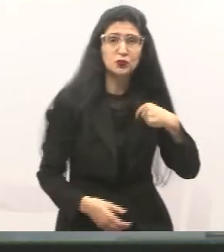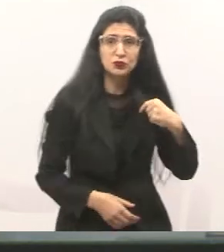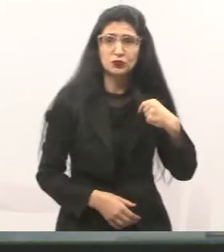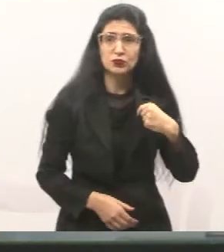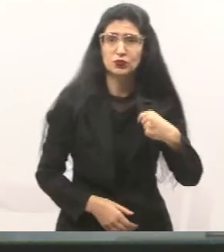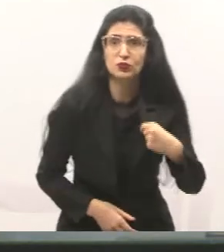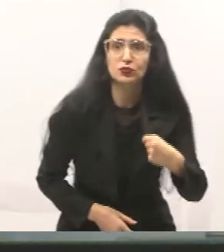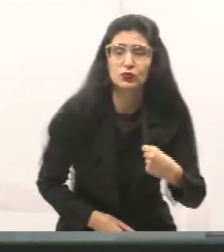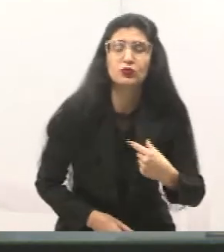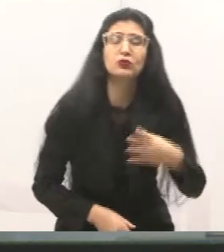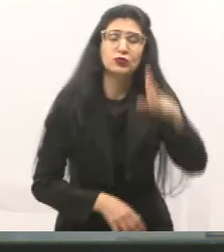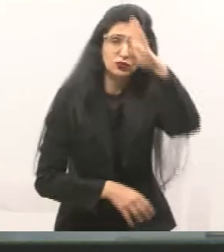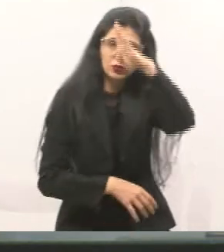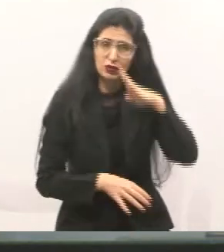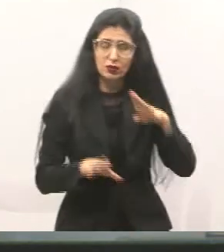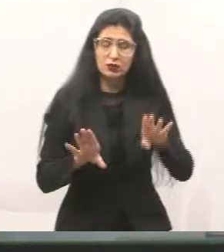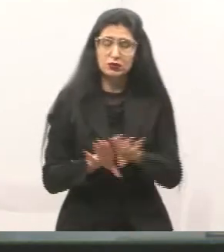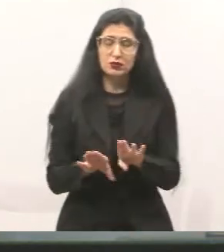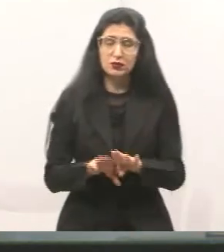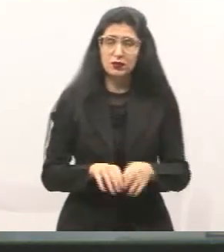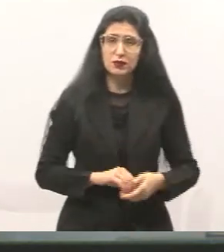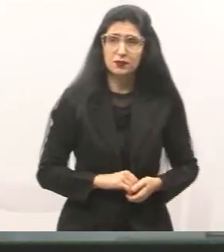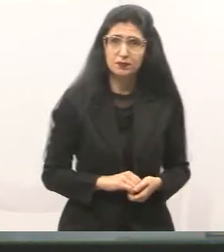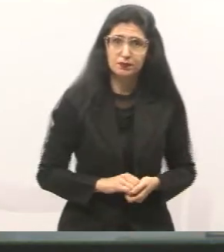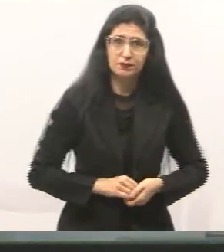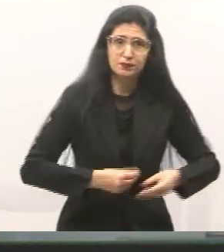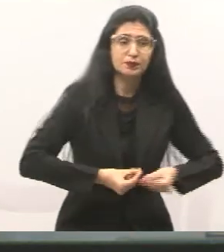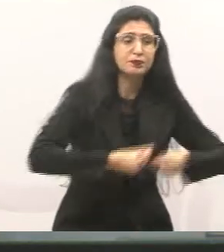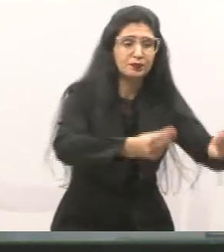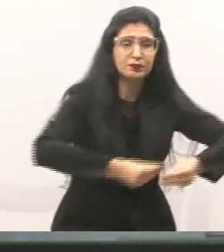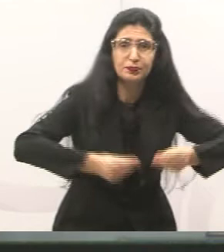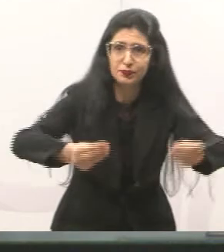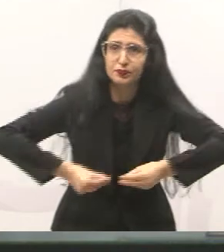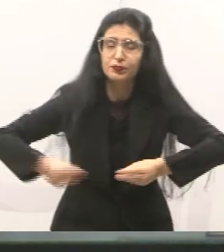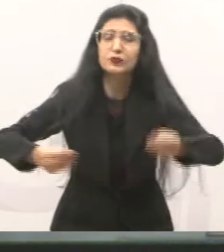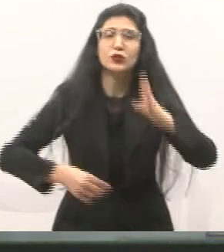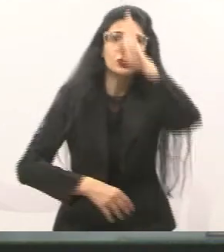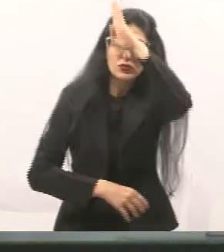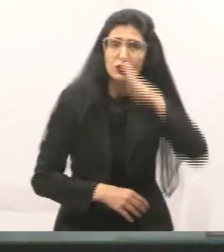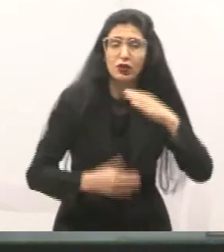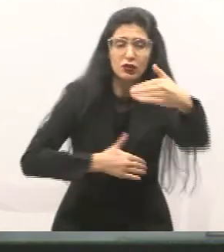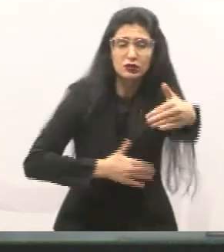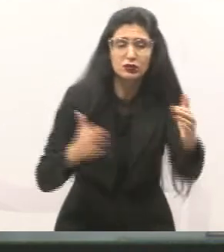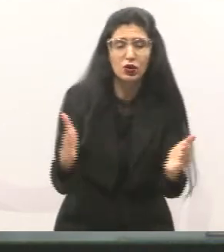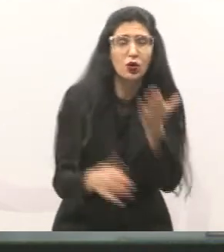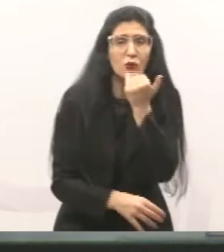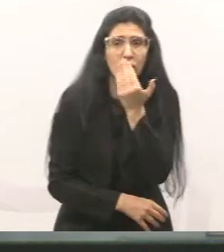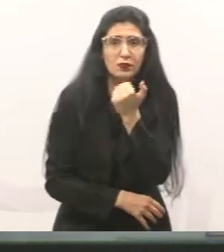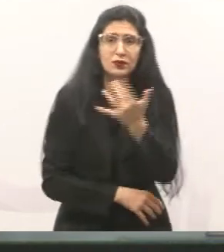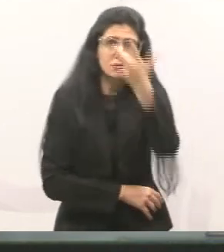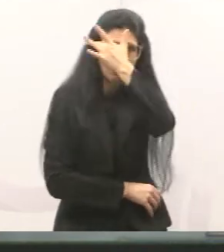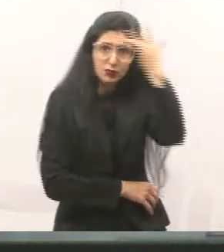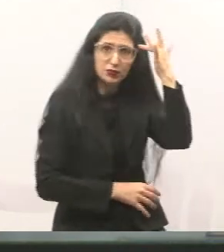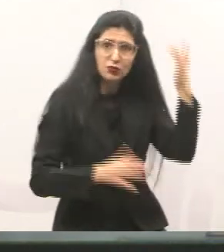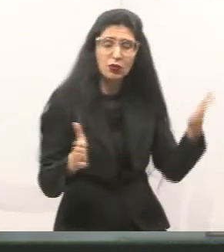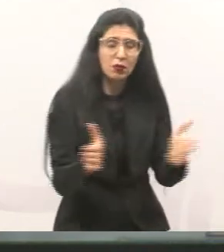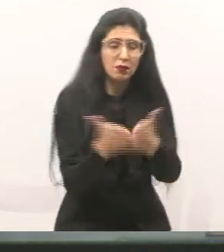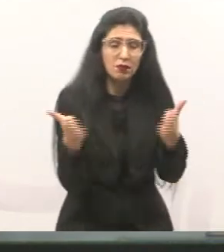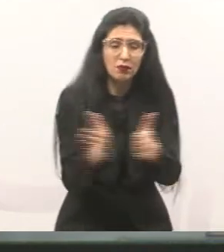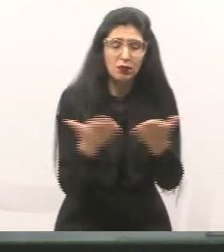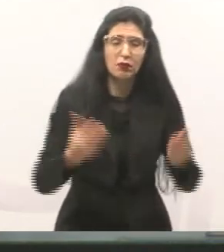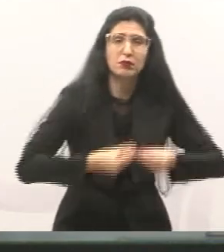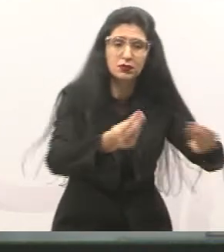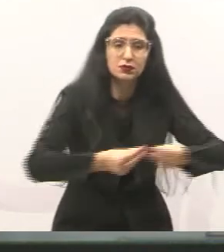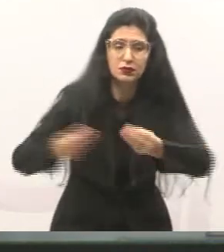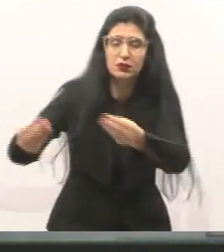solidária referente à distribuição de cestas básicas, alimentos às pessoas necessitadas de